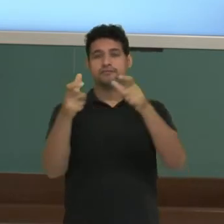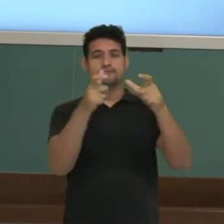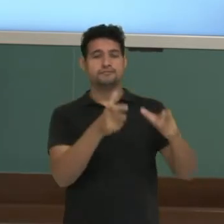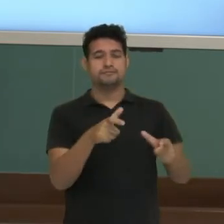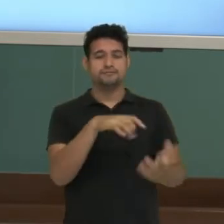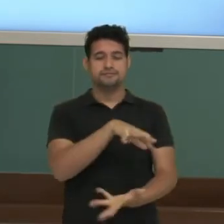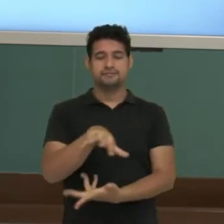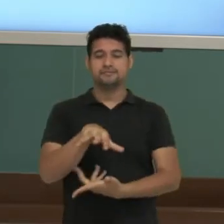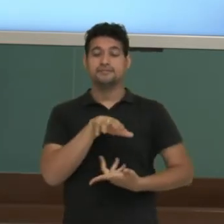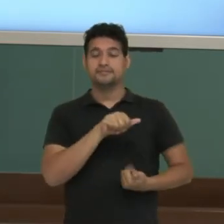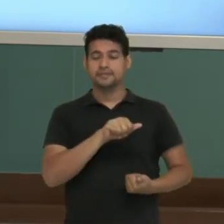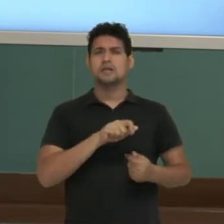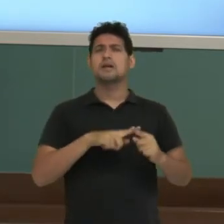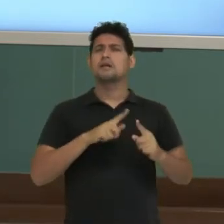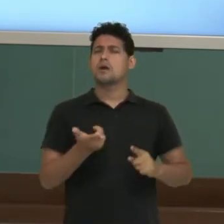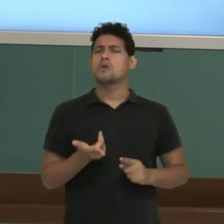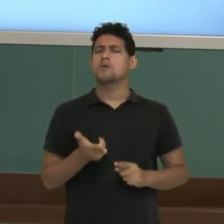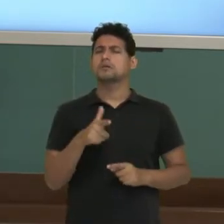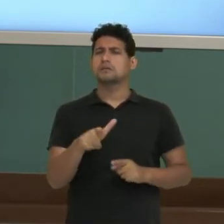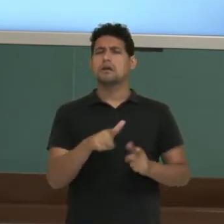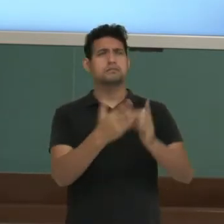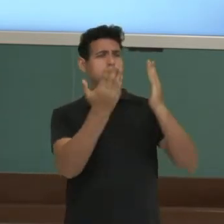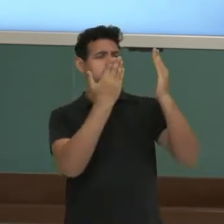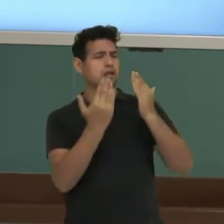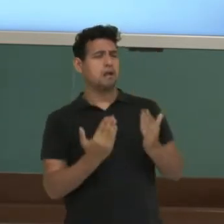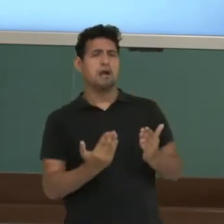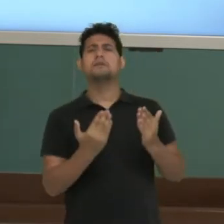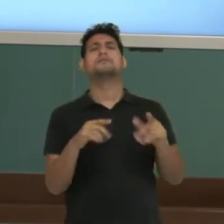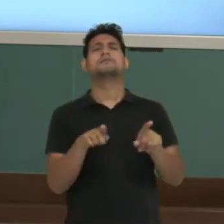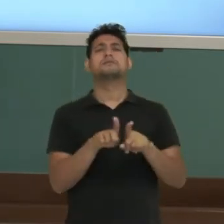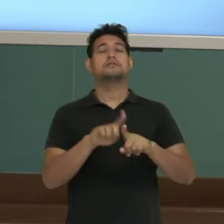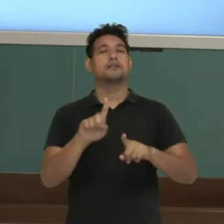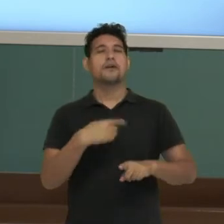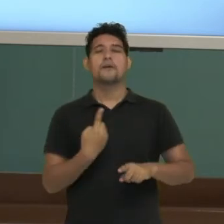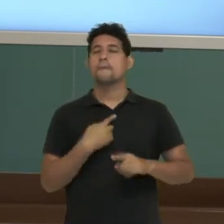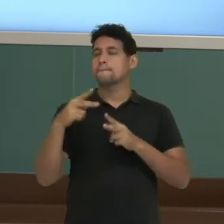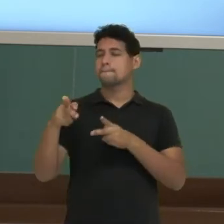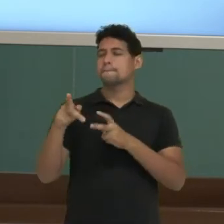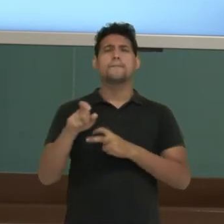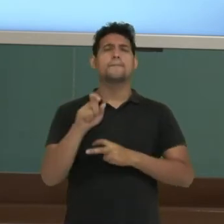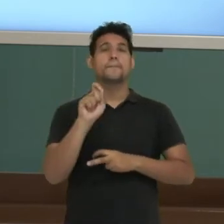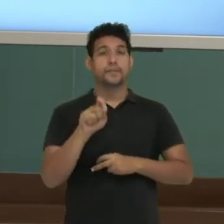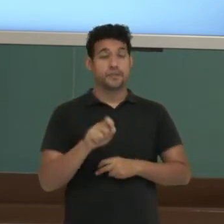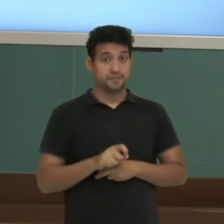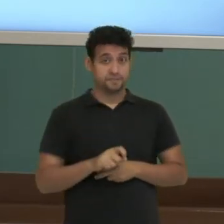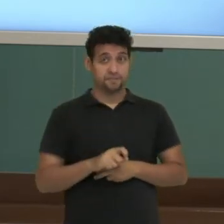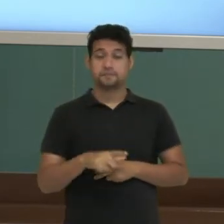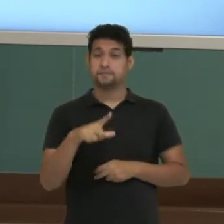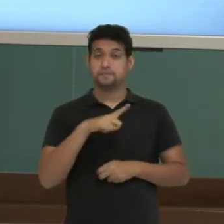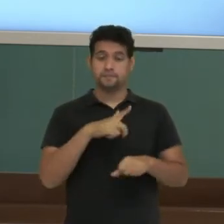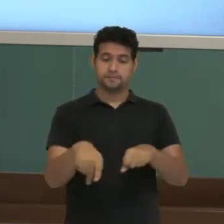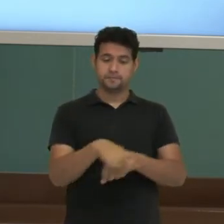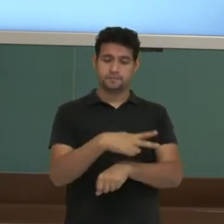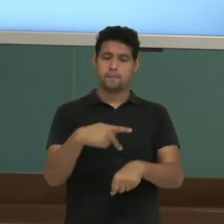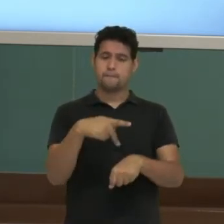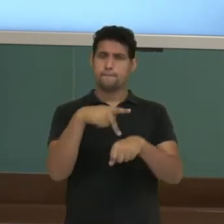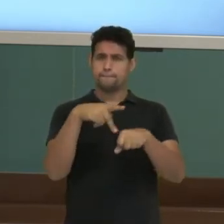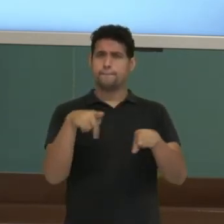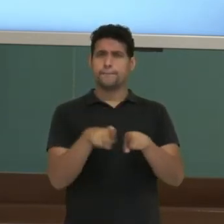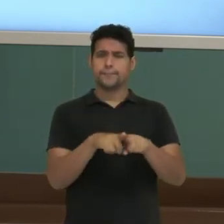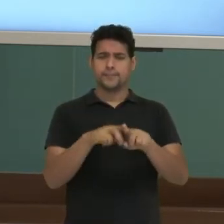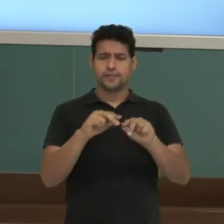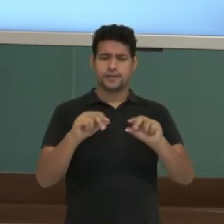planeta. Na continuação da análise territorial, também observamos que dentro dos países, dentro do